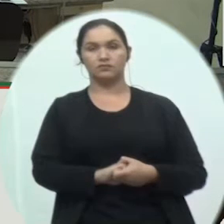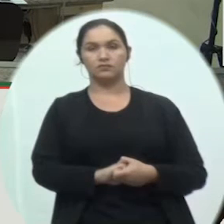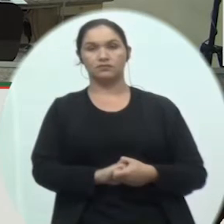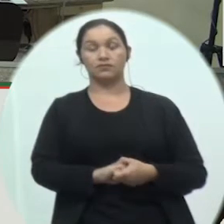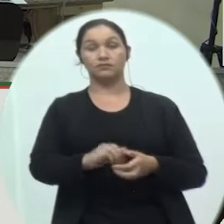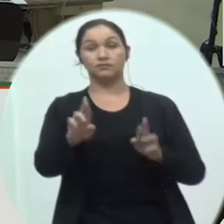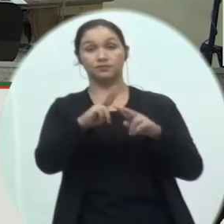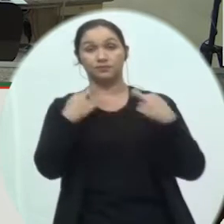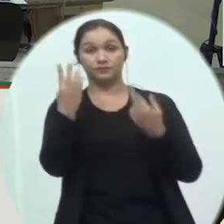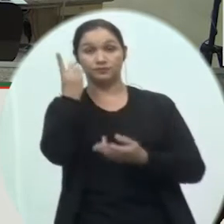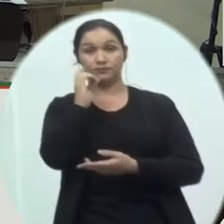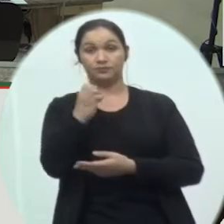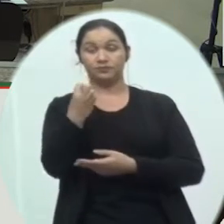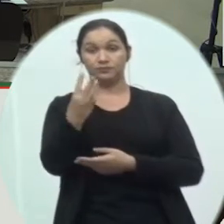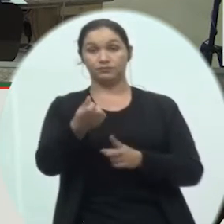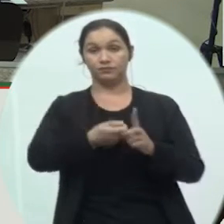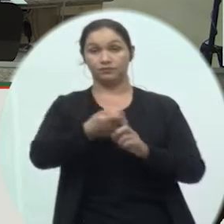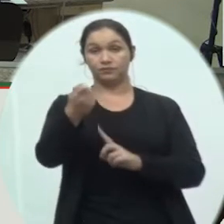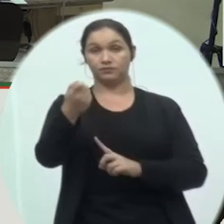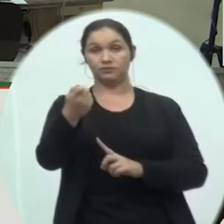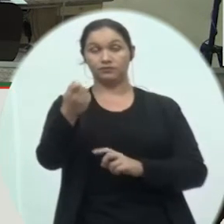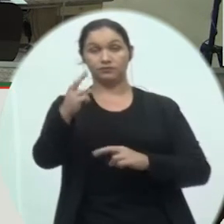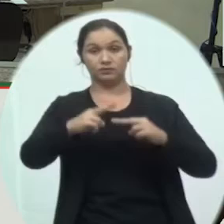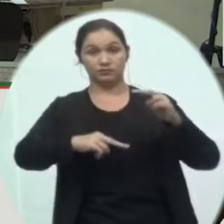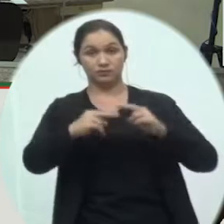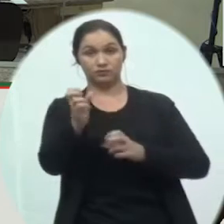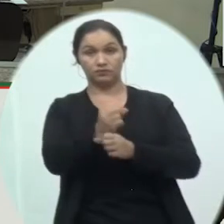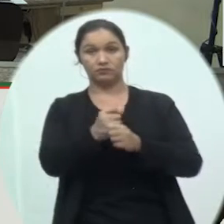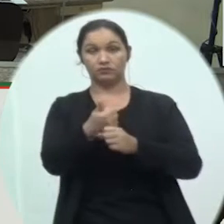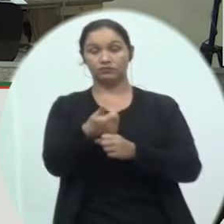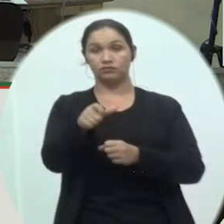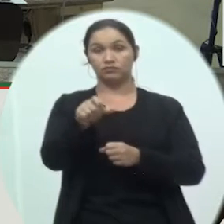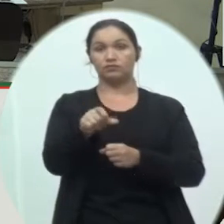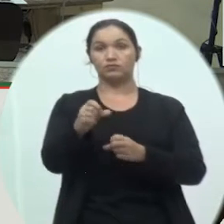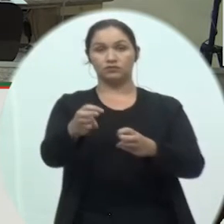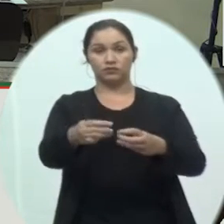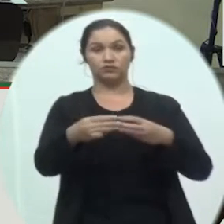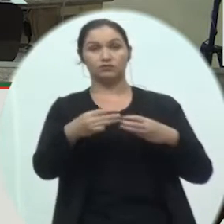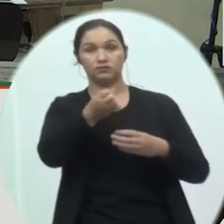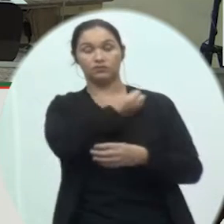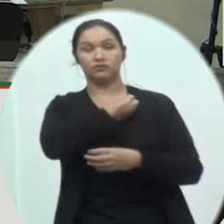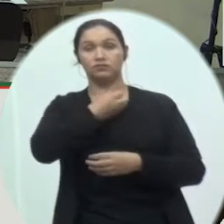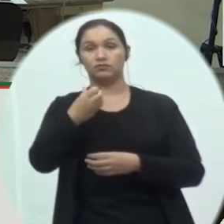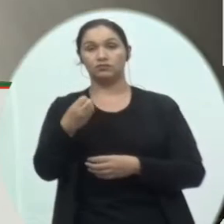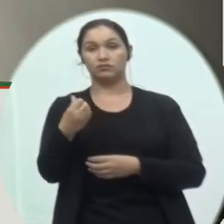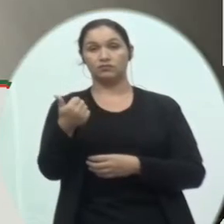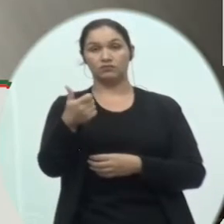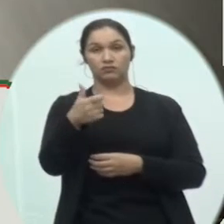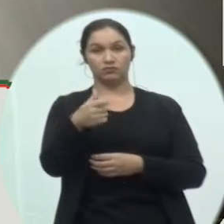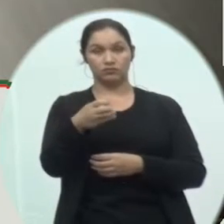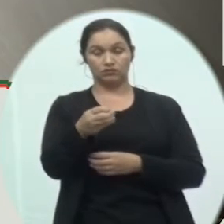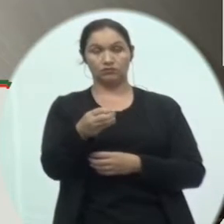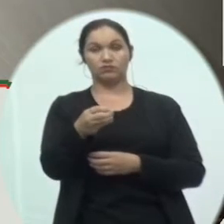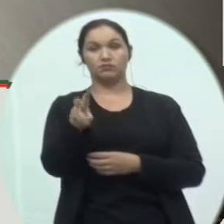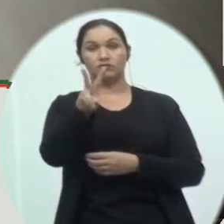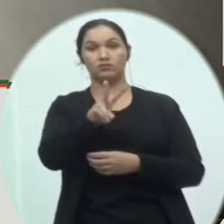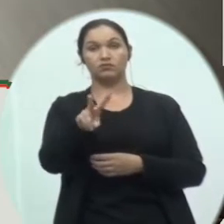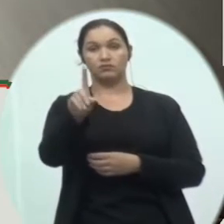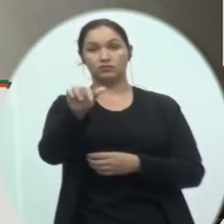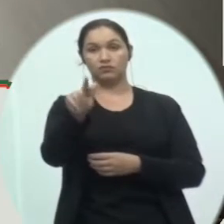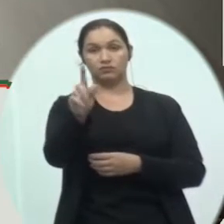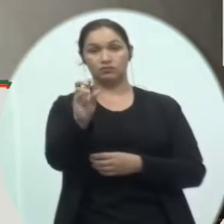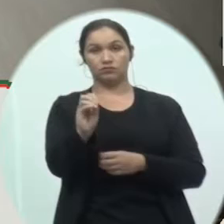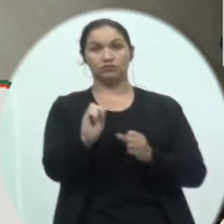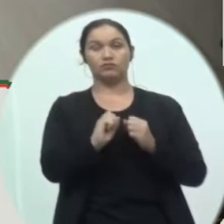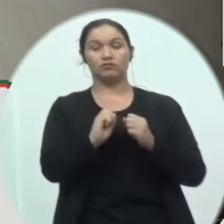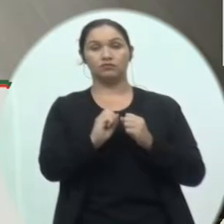Sessão do dia 3 de 6 de 2019. Moção número 010-2019, de autoria do vereador Diego